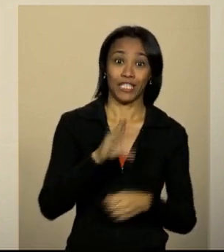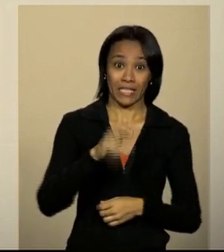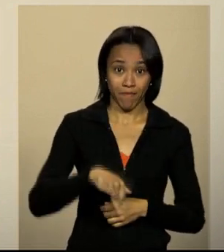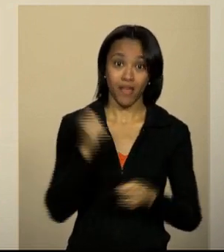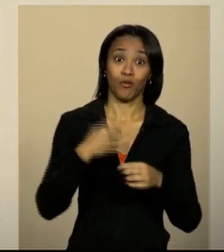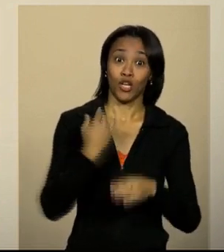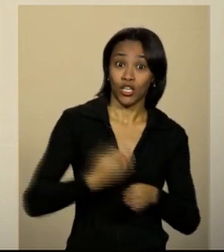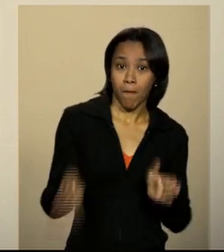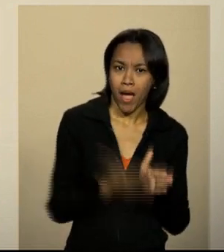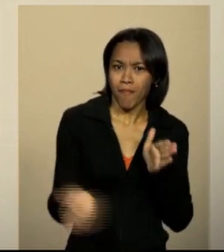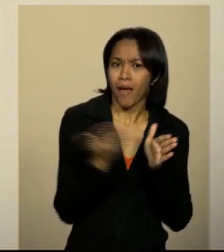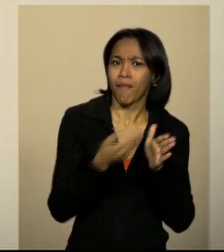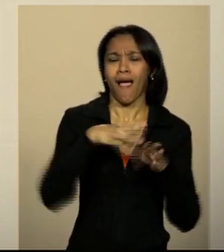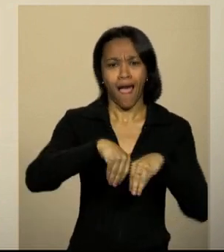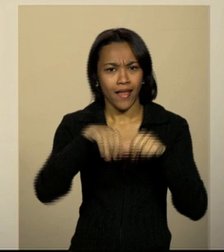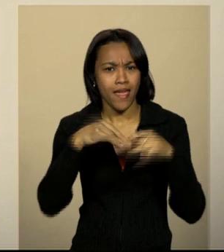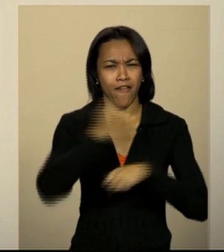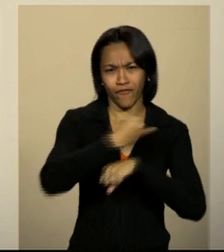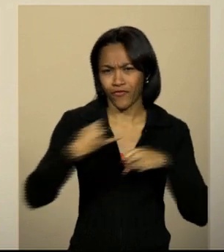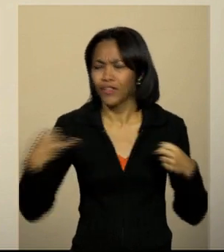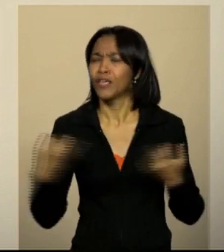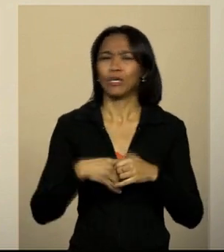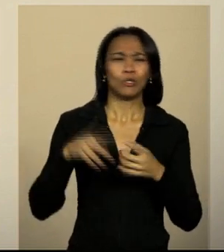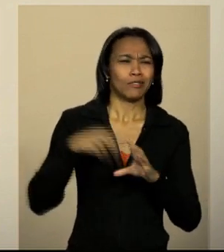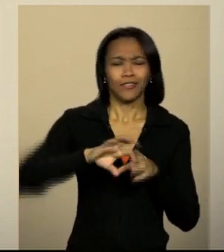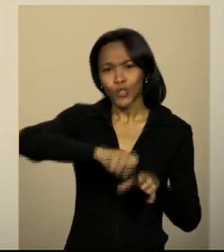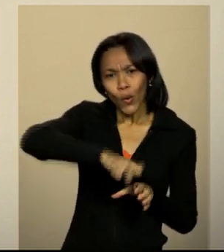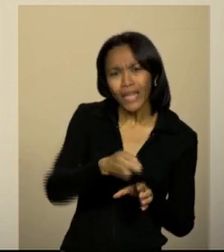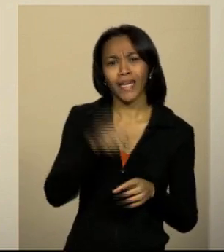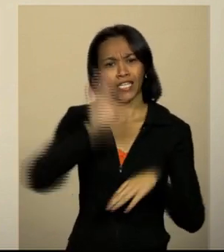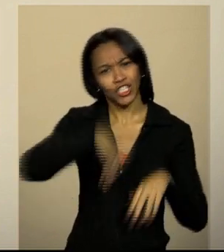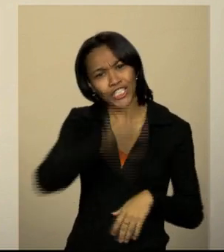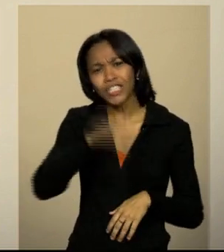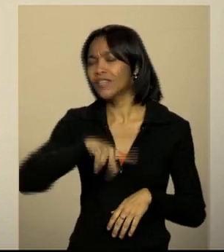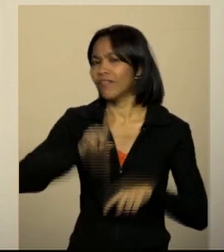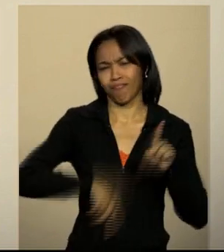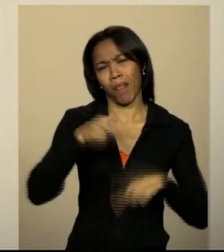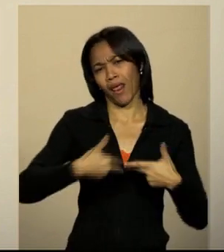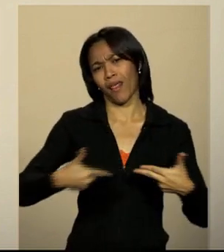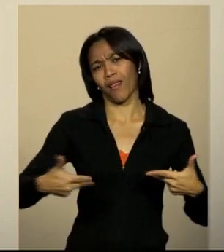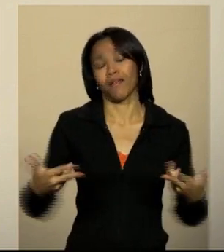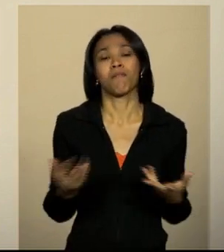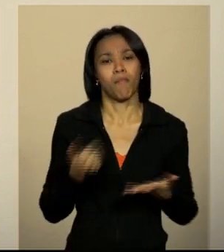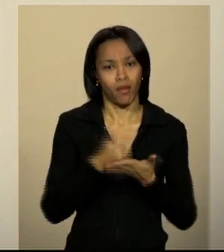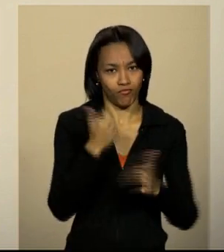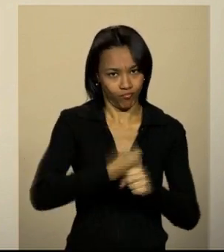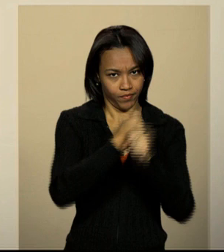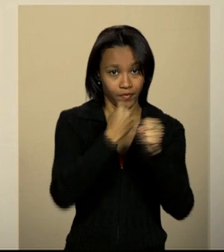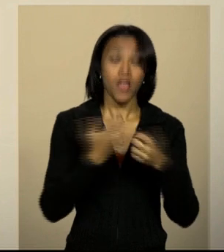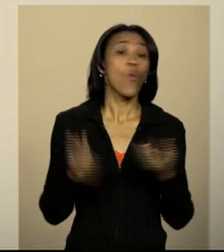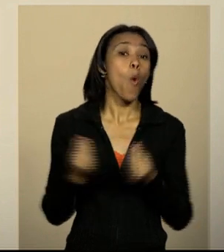de tijolo areia fios torneira cerâmica tinta e outros materiais para fornecer